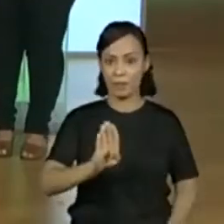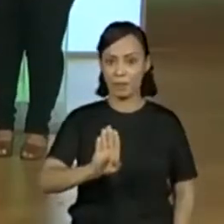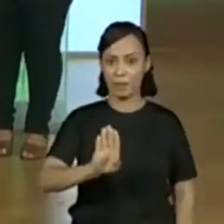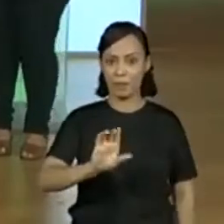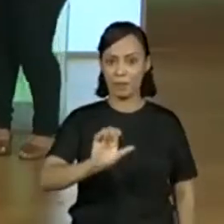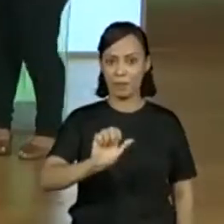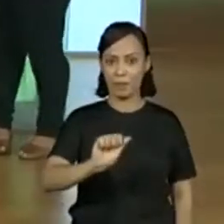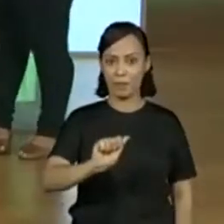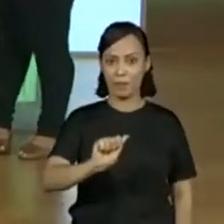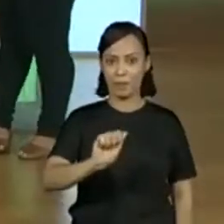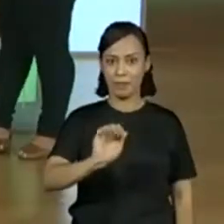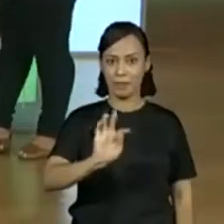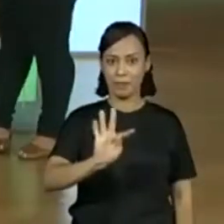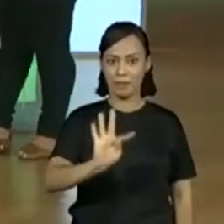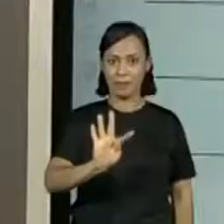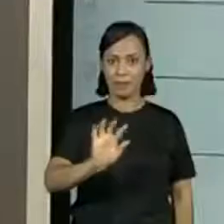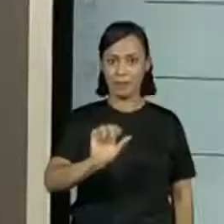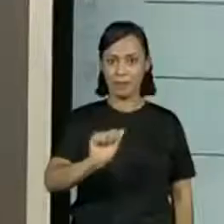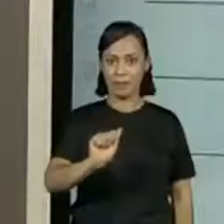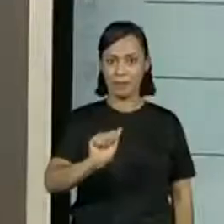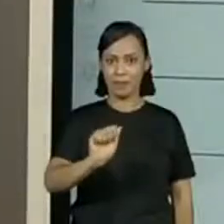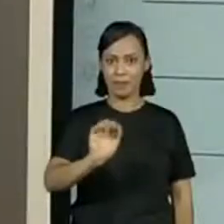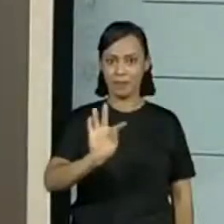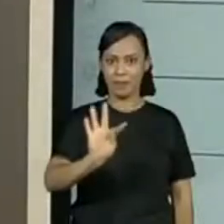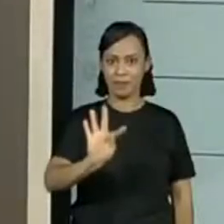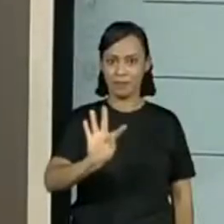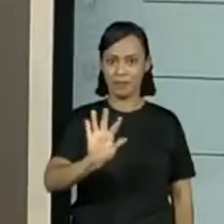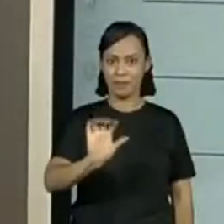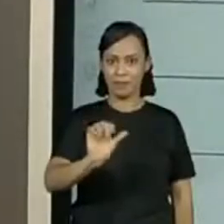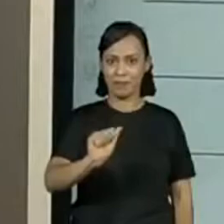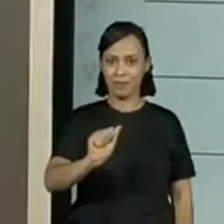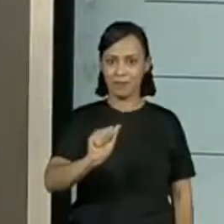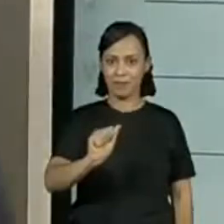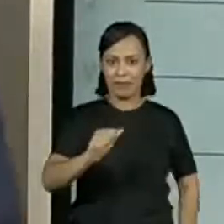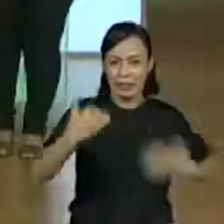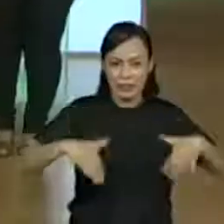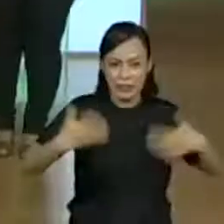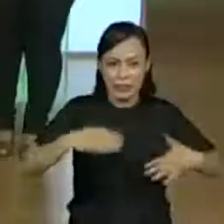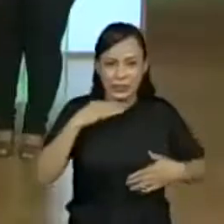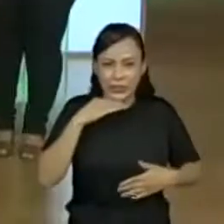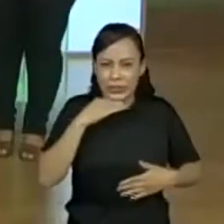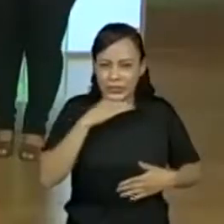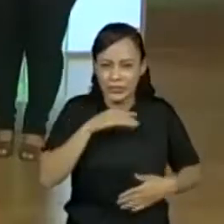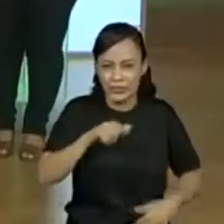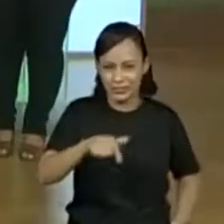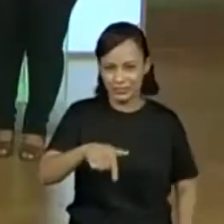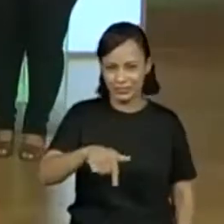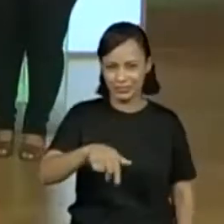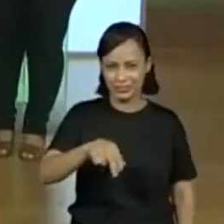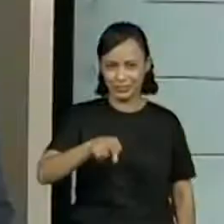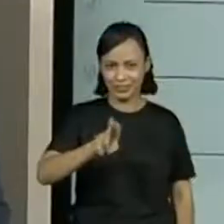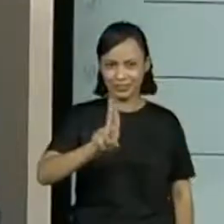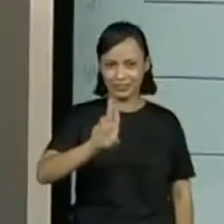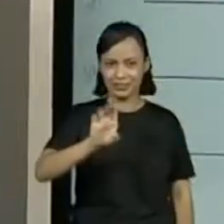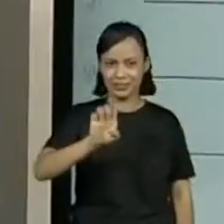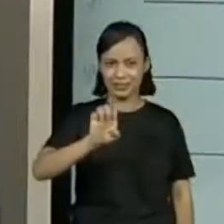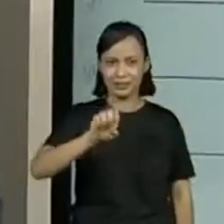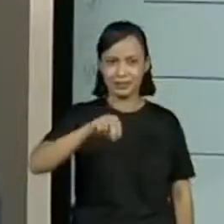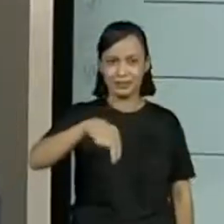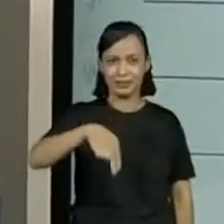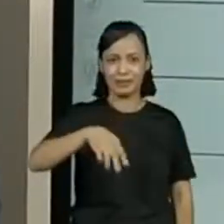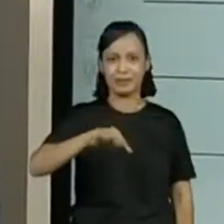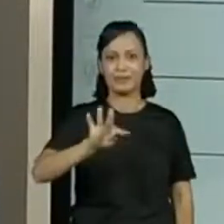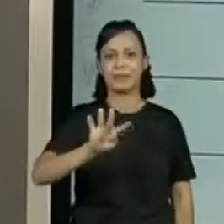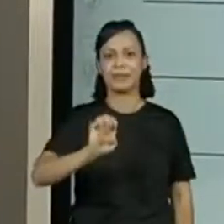batata que batata quente quente quente quente tem tá queimou chata quente Então vamos lá